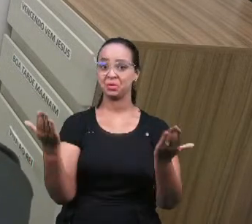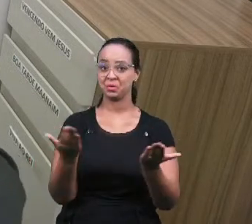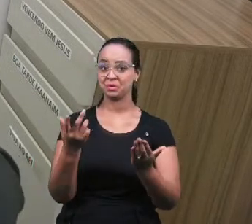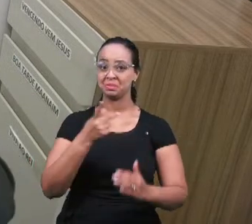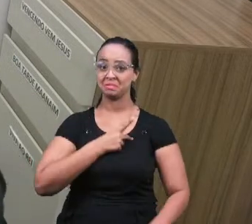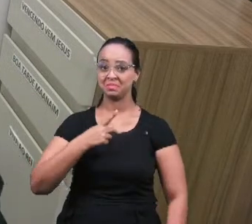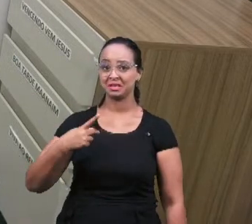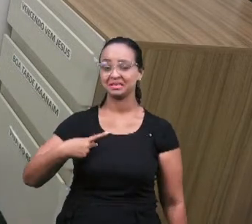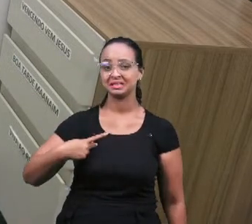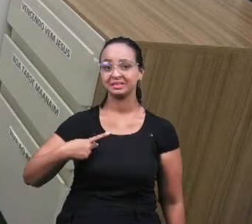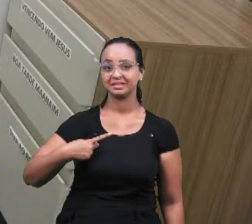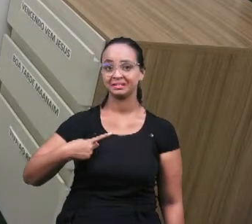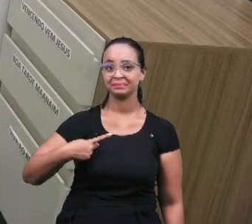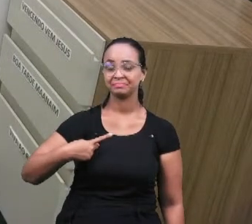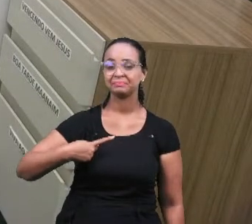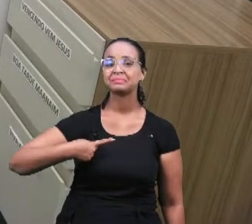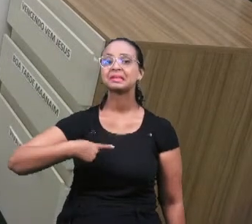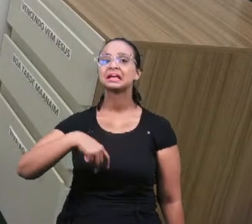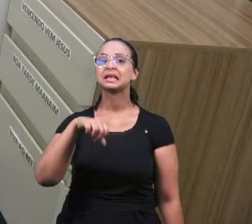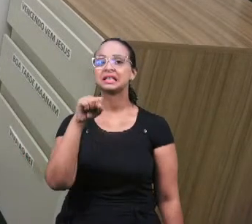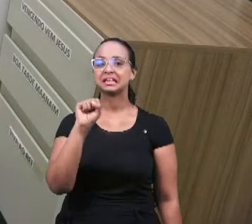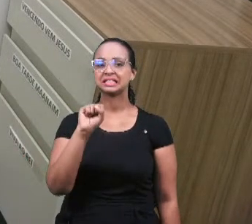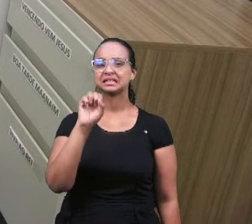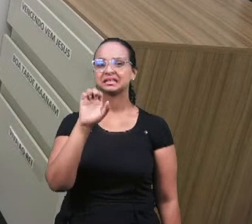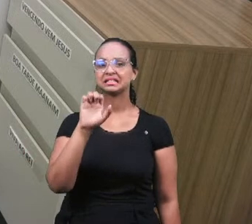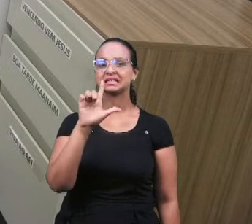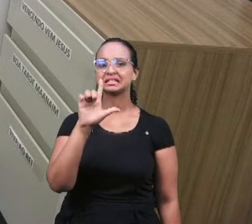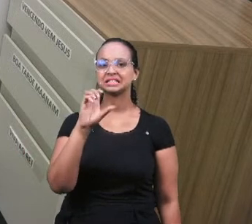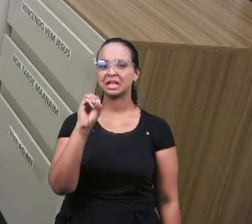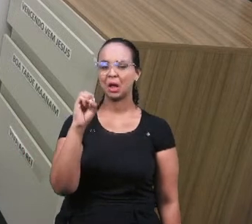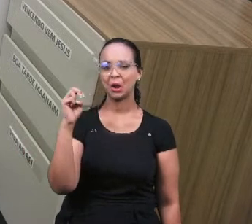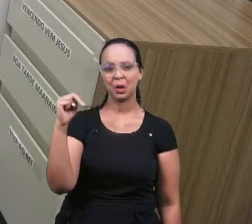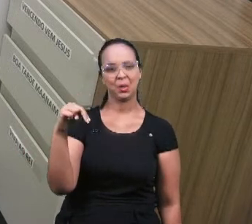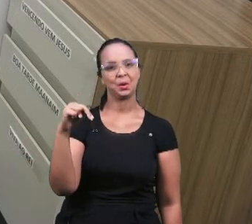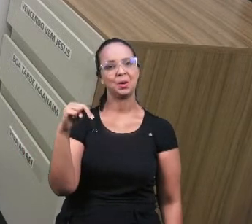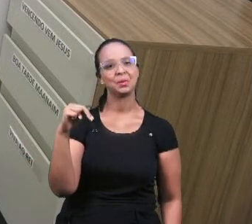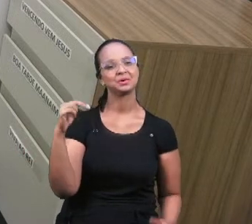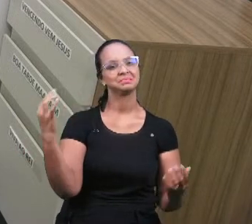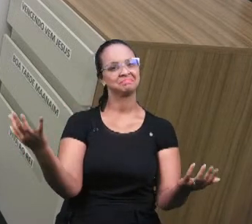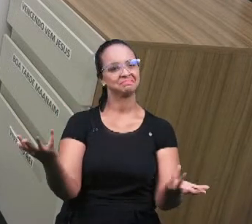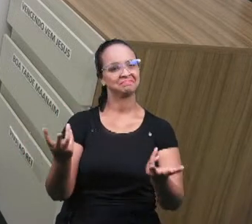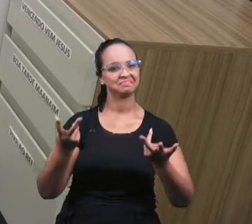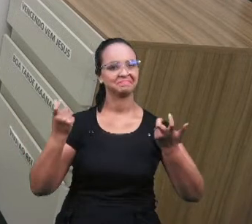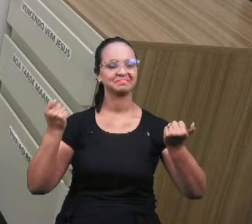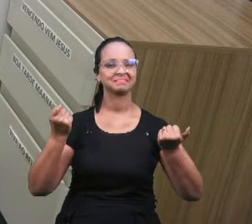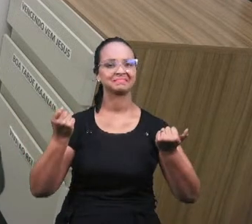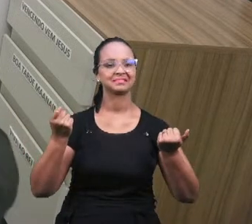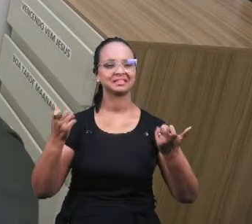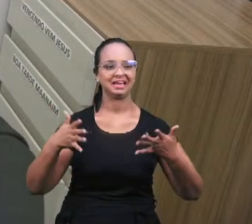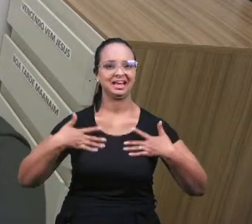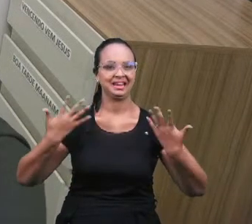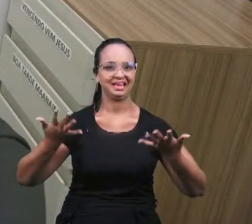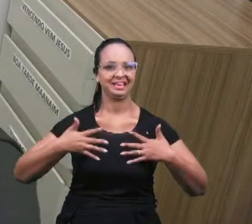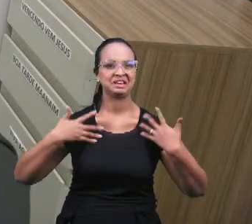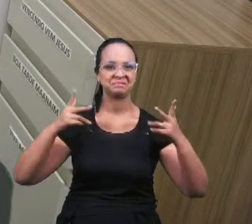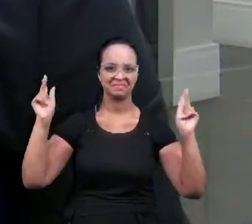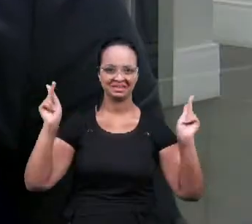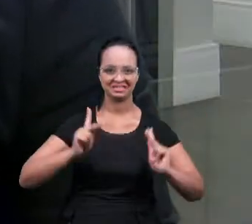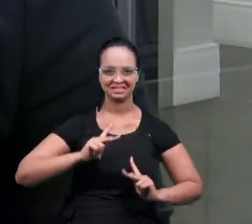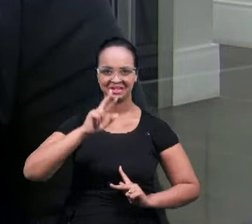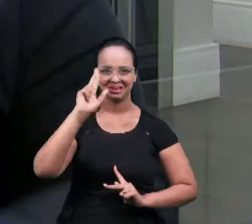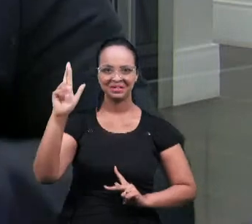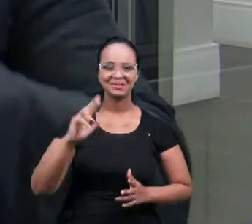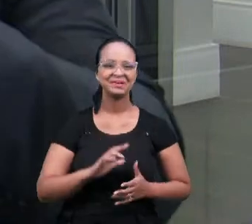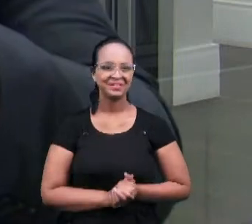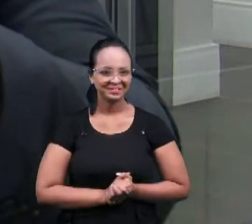pastor Serlon. Pastor Serlon na atividade. Pastor Serlon, que alegria recebê-lo aqui hoje no pré-culto. Pai do Senhor, pastor. A paz do Senhor